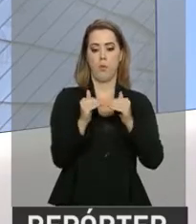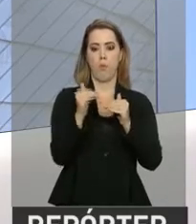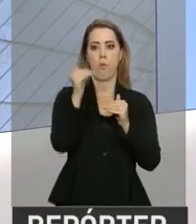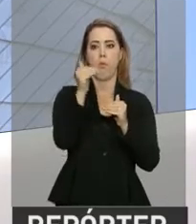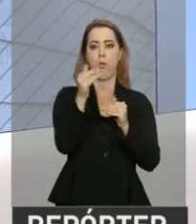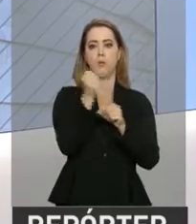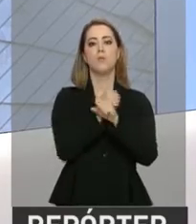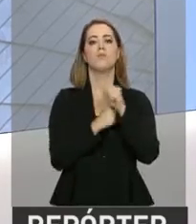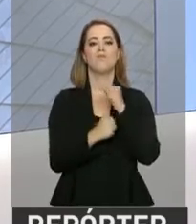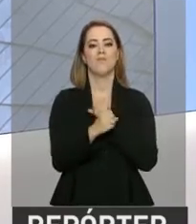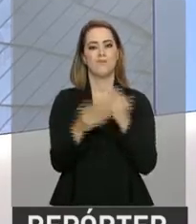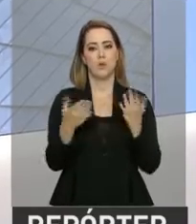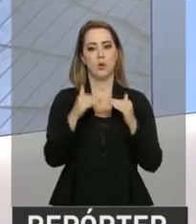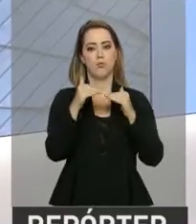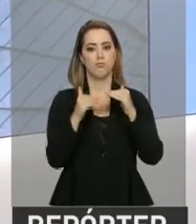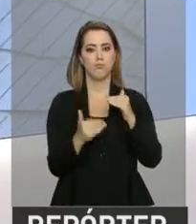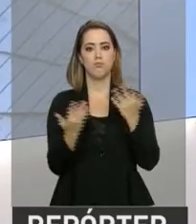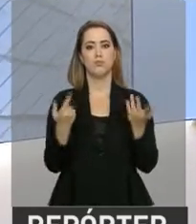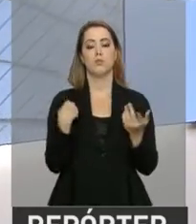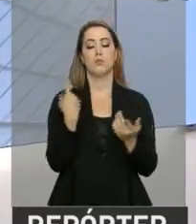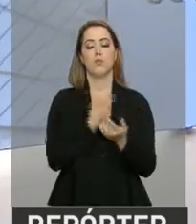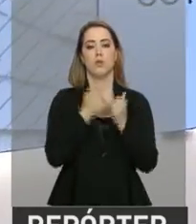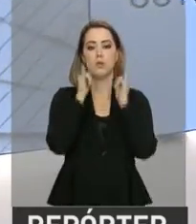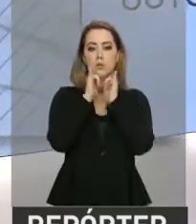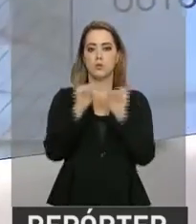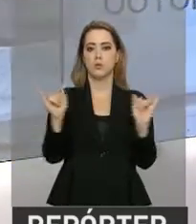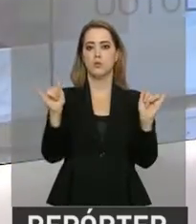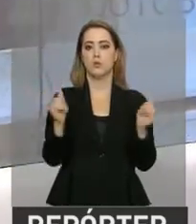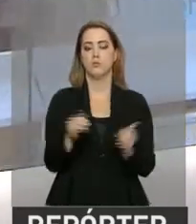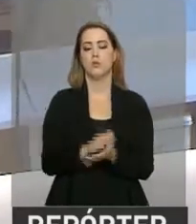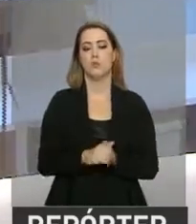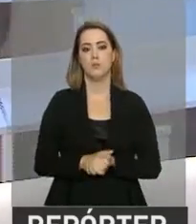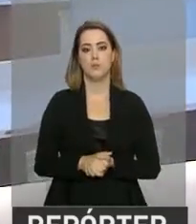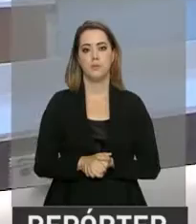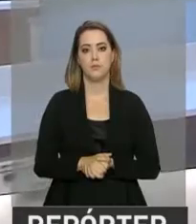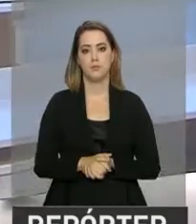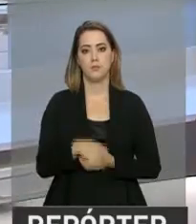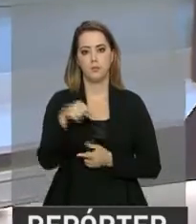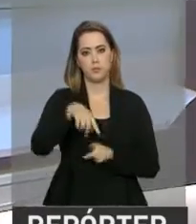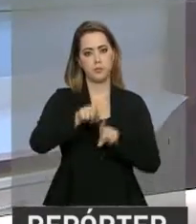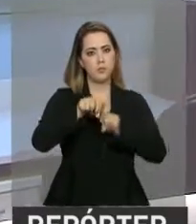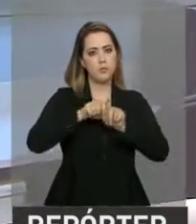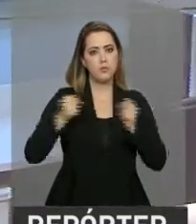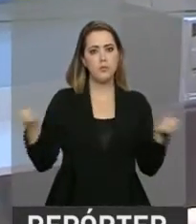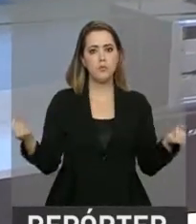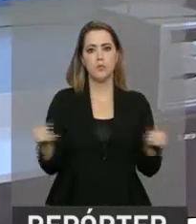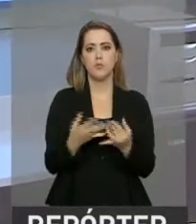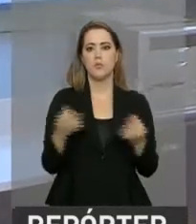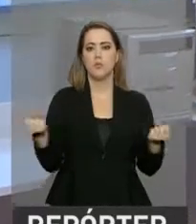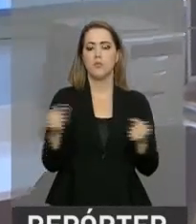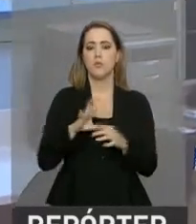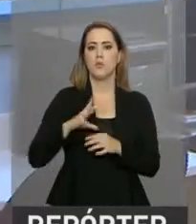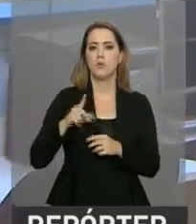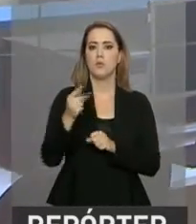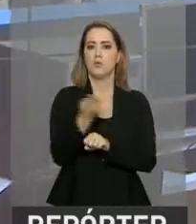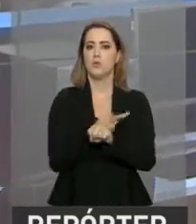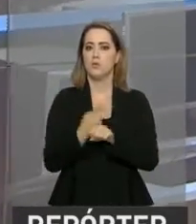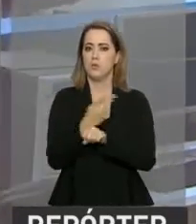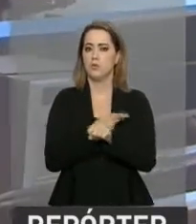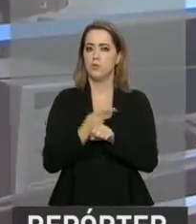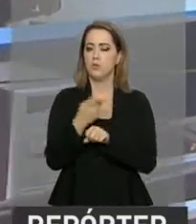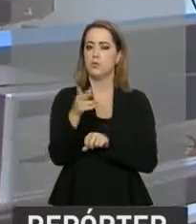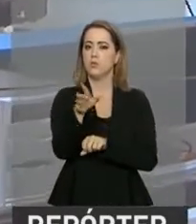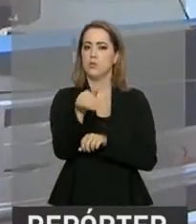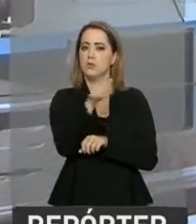0,66%. Os números foram divulgados hoje pelo IBGE. Neste mês, várias ações em todo o país buscam chamar a atenção